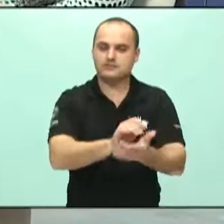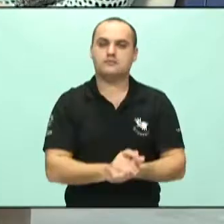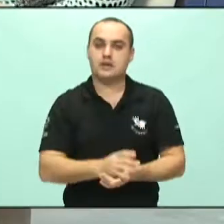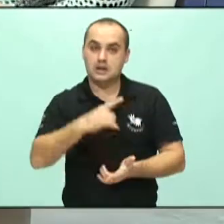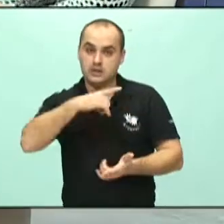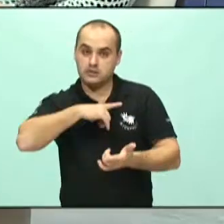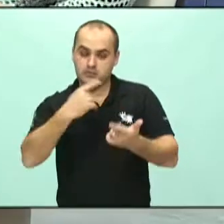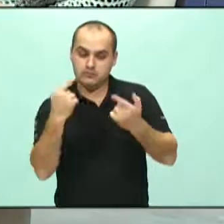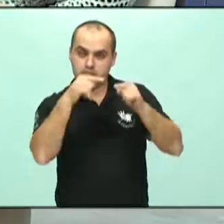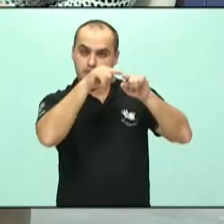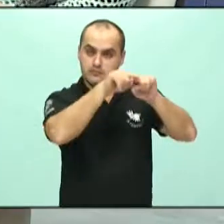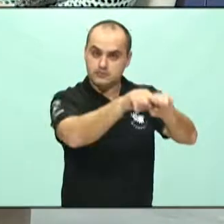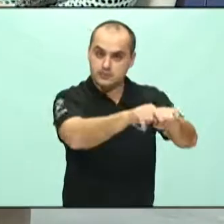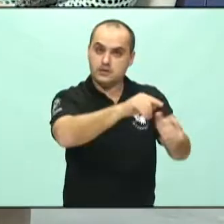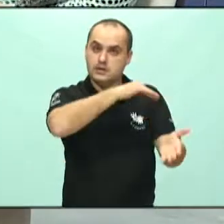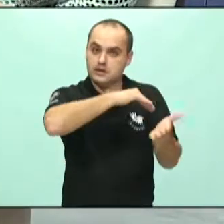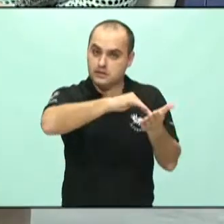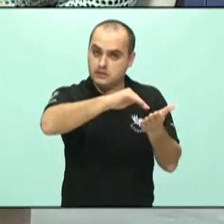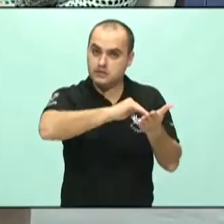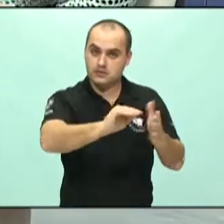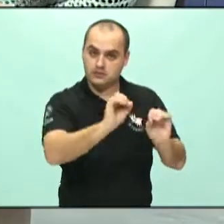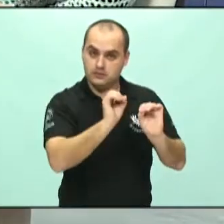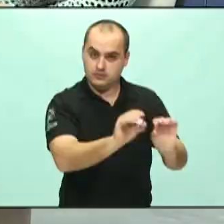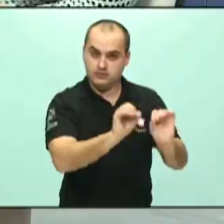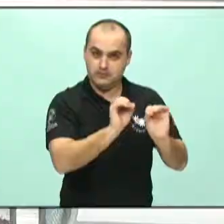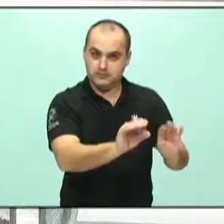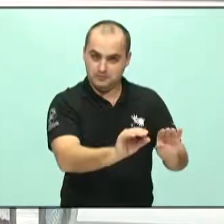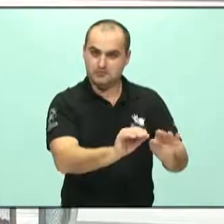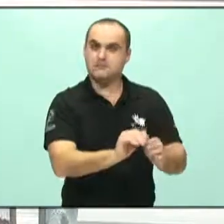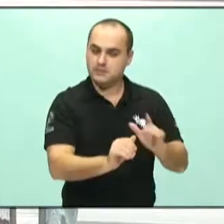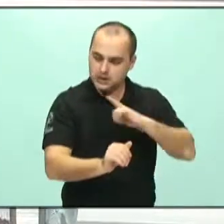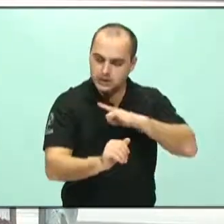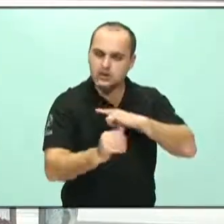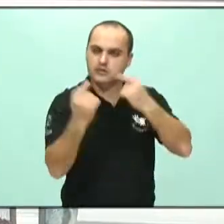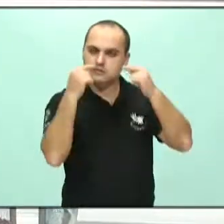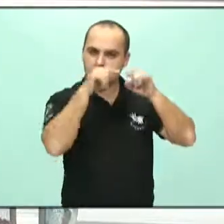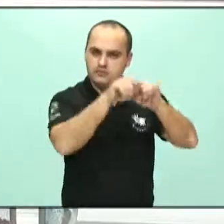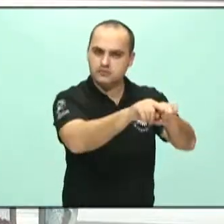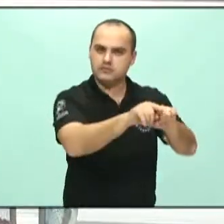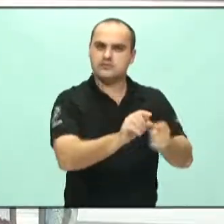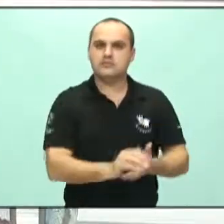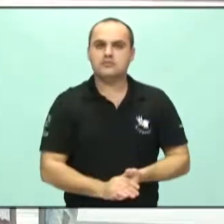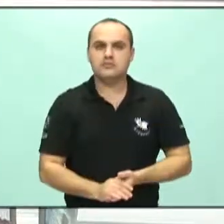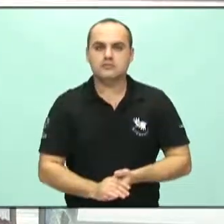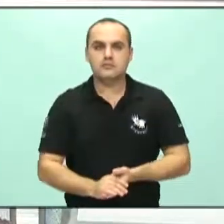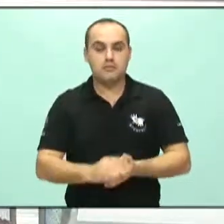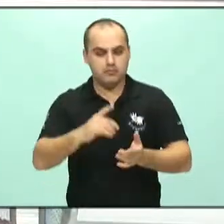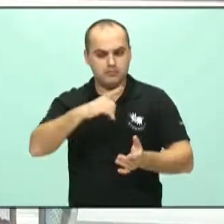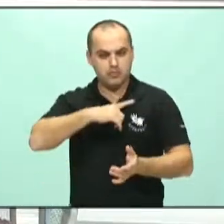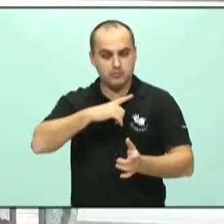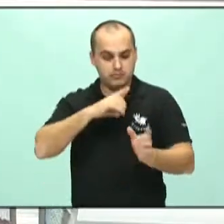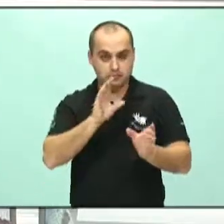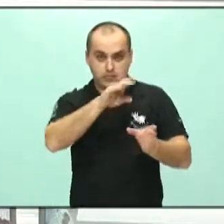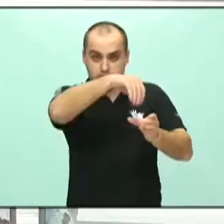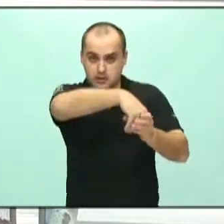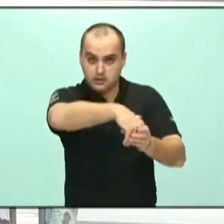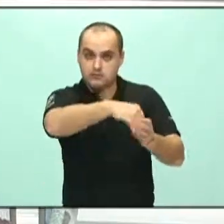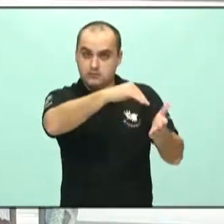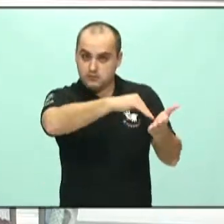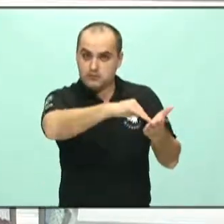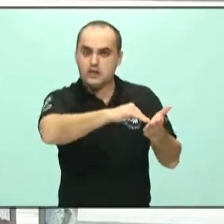Educação, com o Programa de Diversidade. É um setor da Secretaria da Educação que cuida da